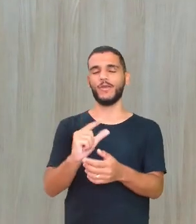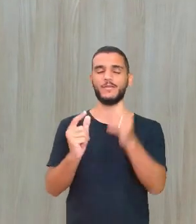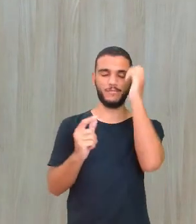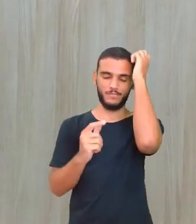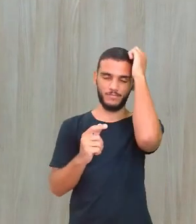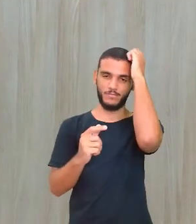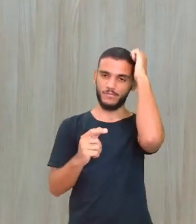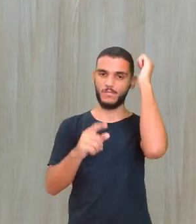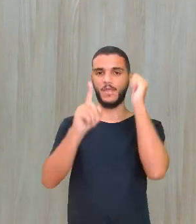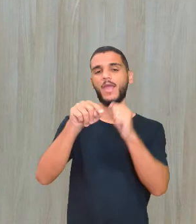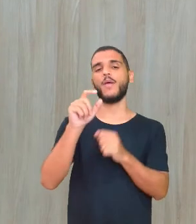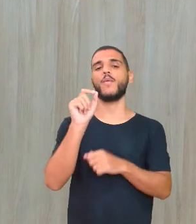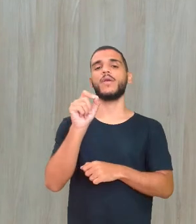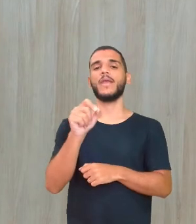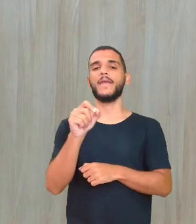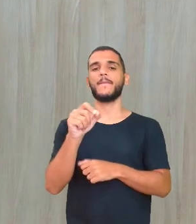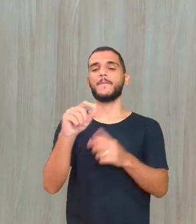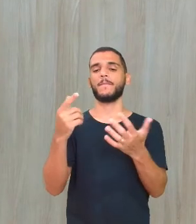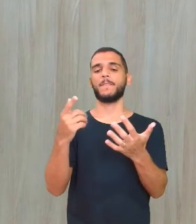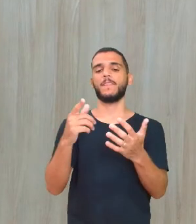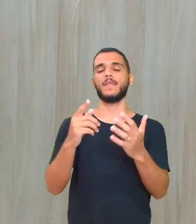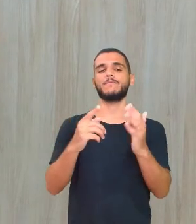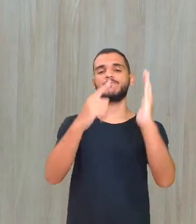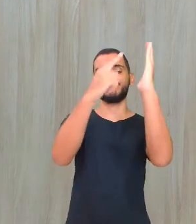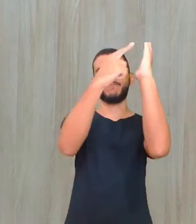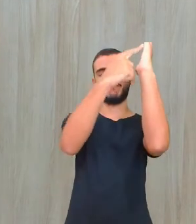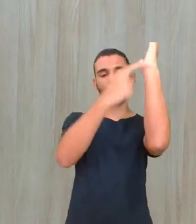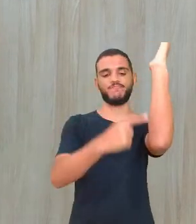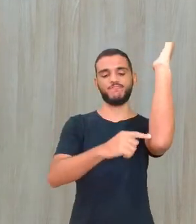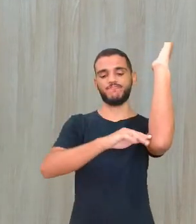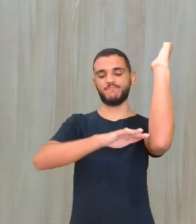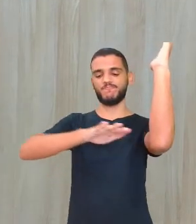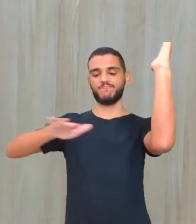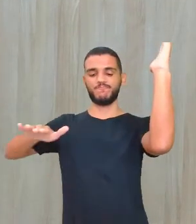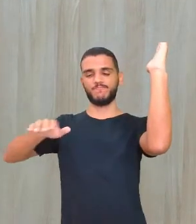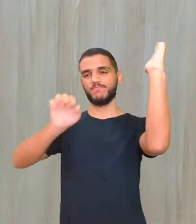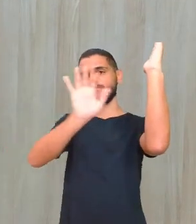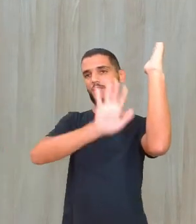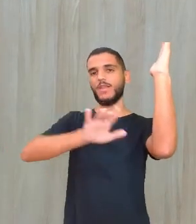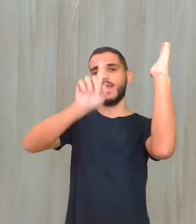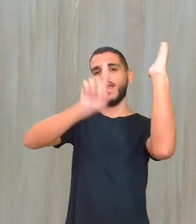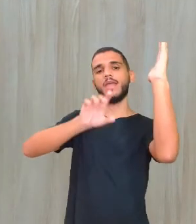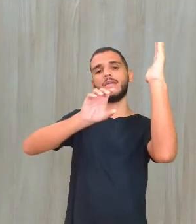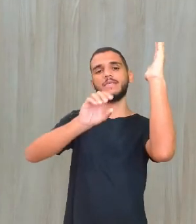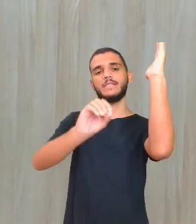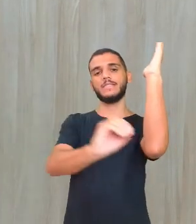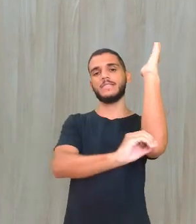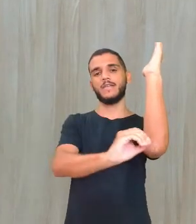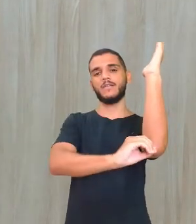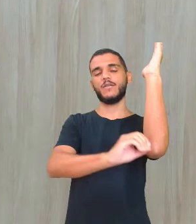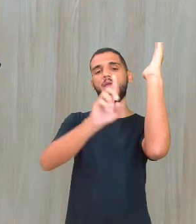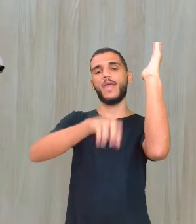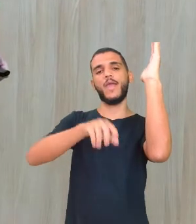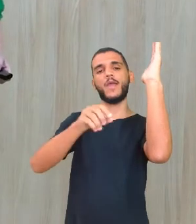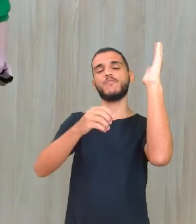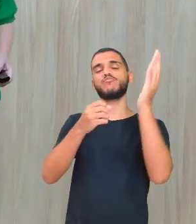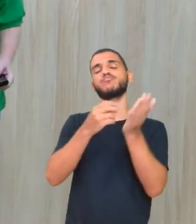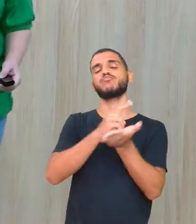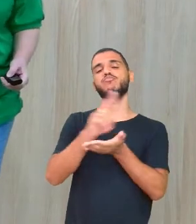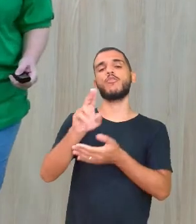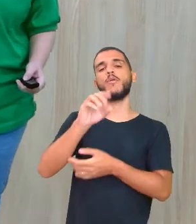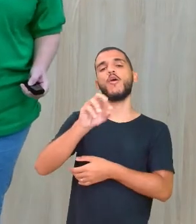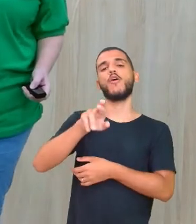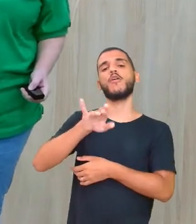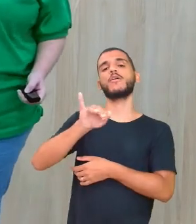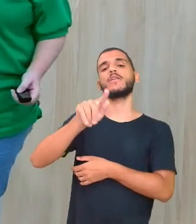encontrando a abscissa e a ordenada, então é o ponto 0, 0. Tá? Origem. Minha origem sempre